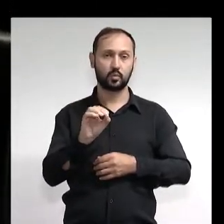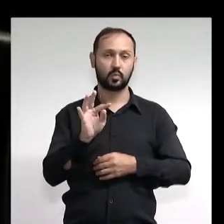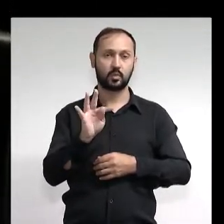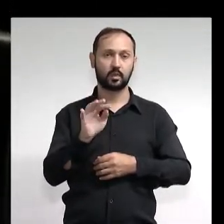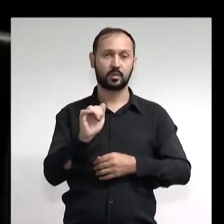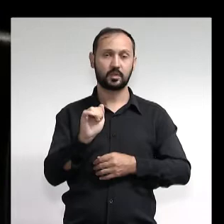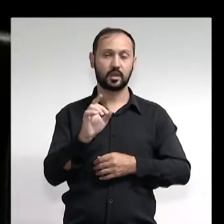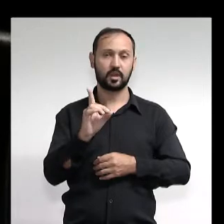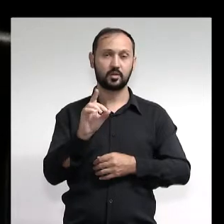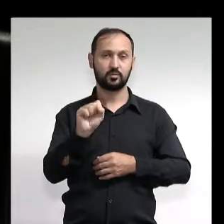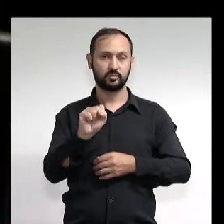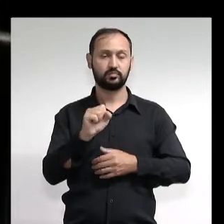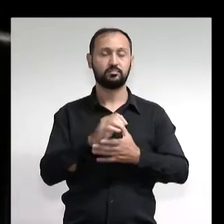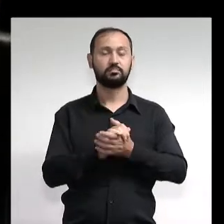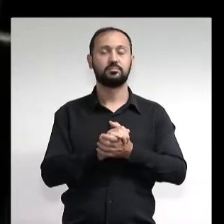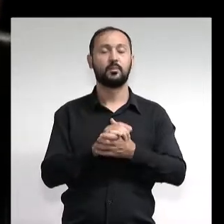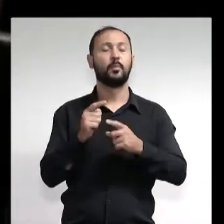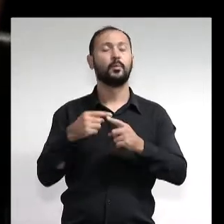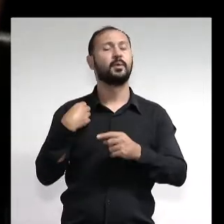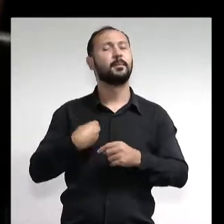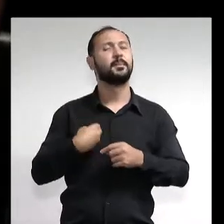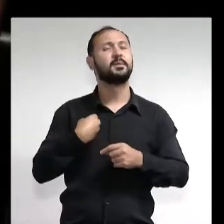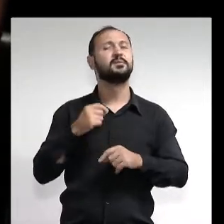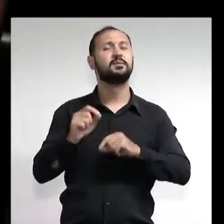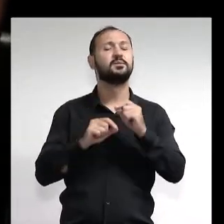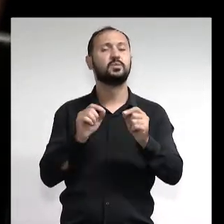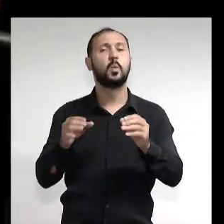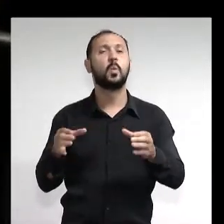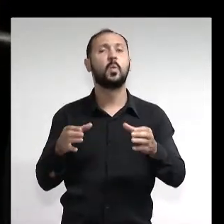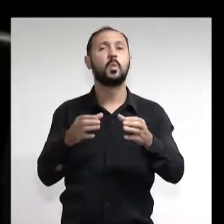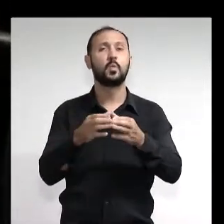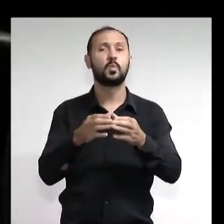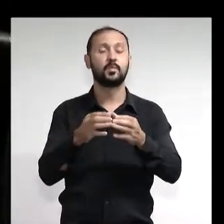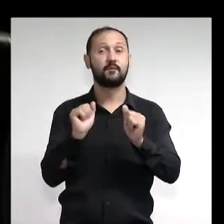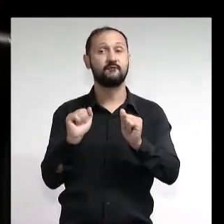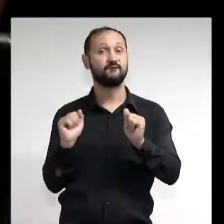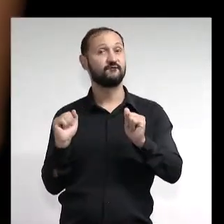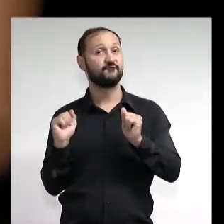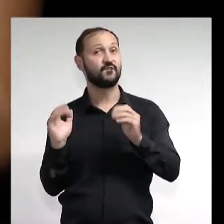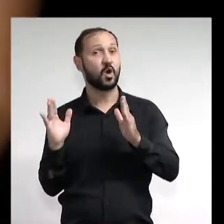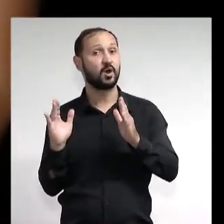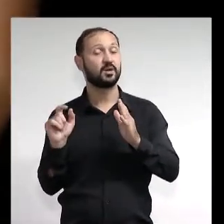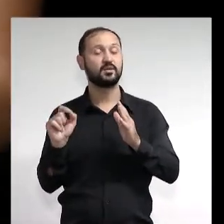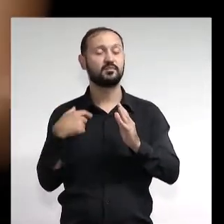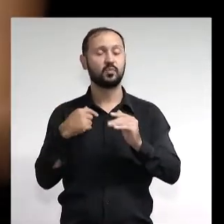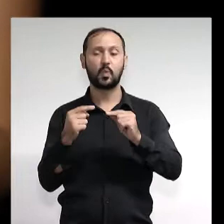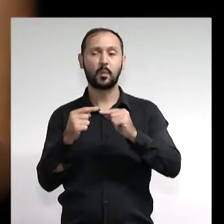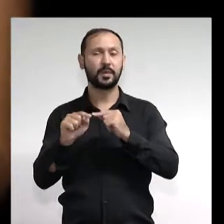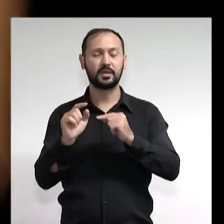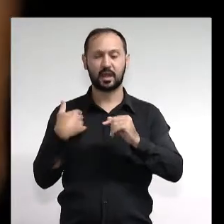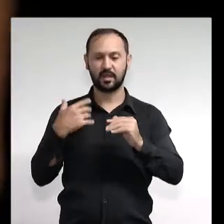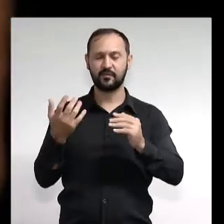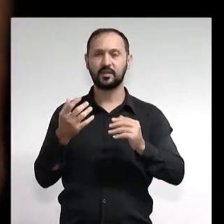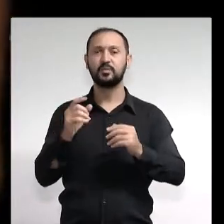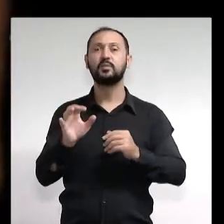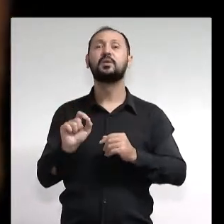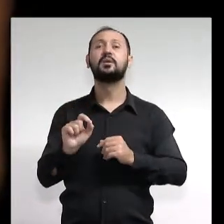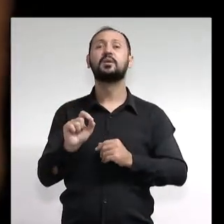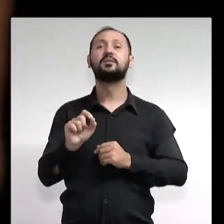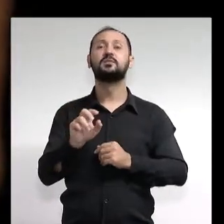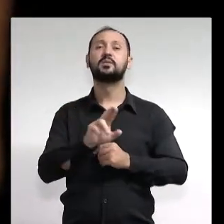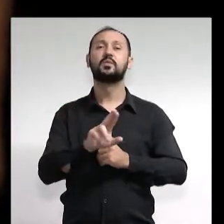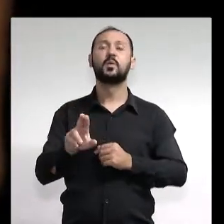esses alunos, porque eles faziam parte de um público fora do que a gente